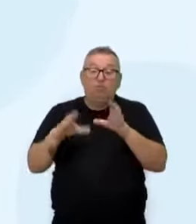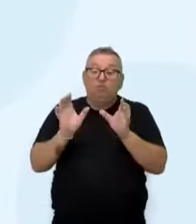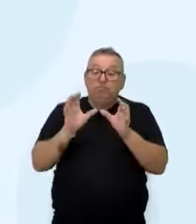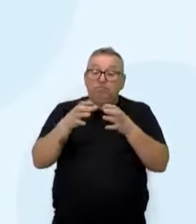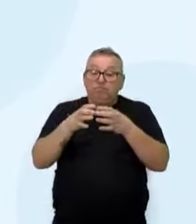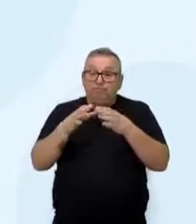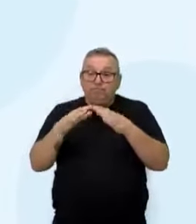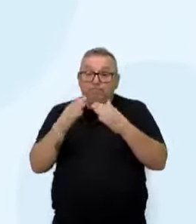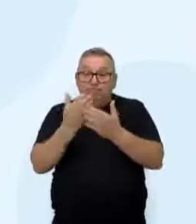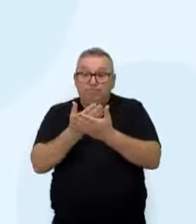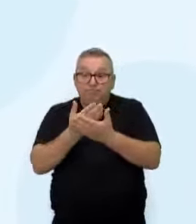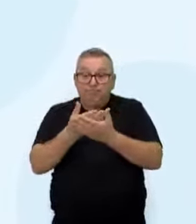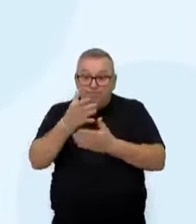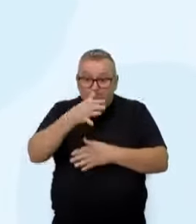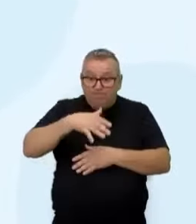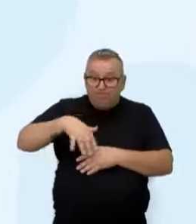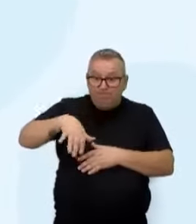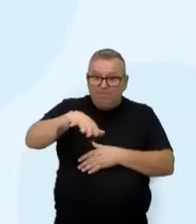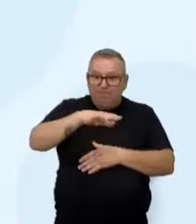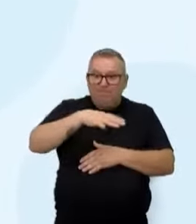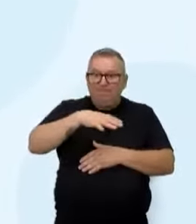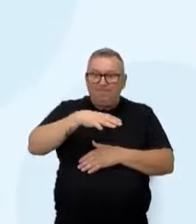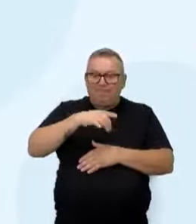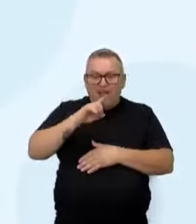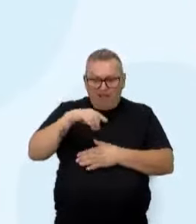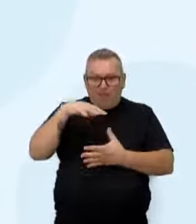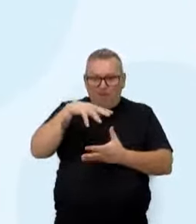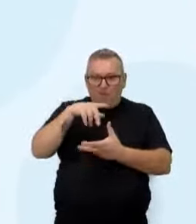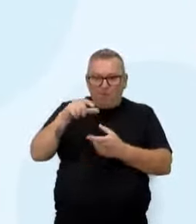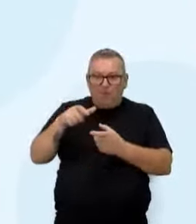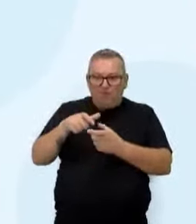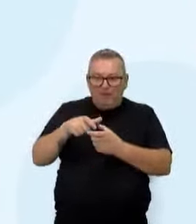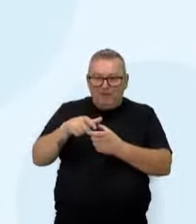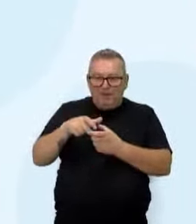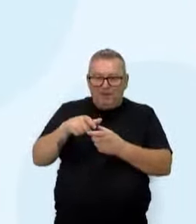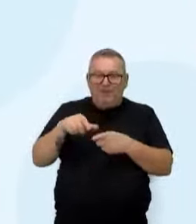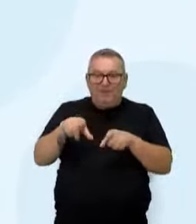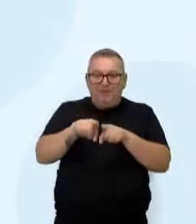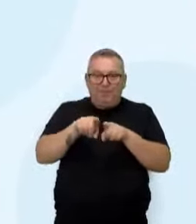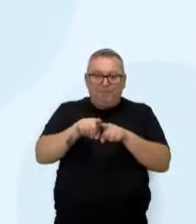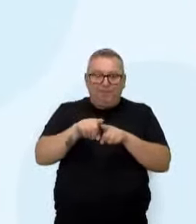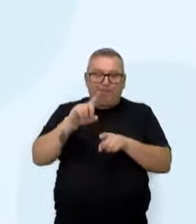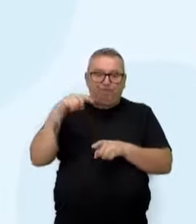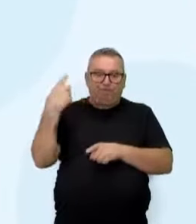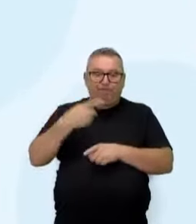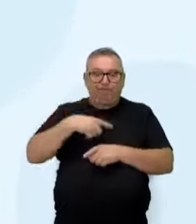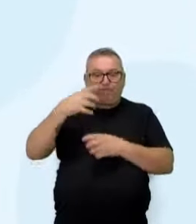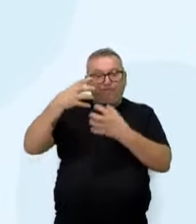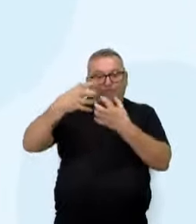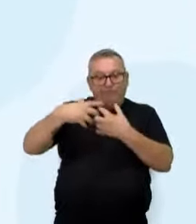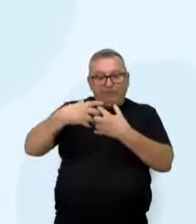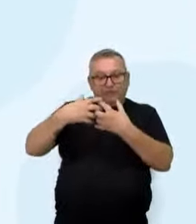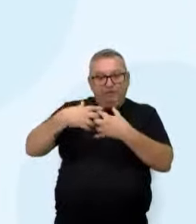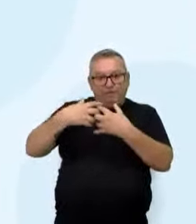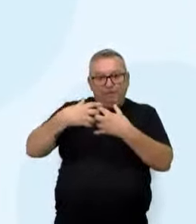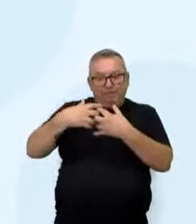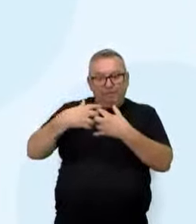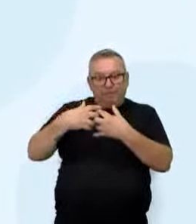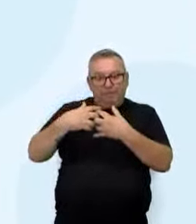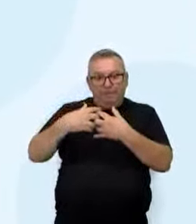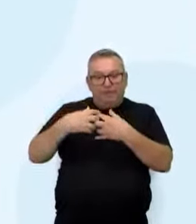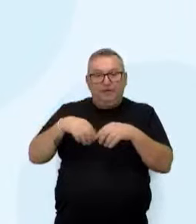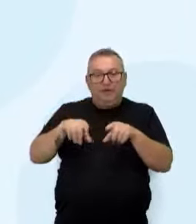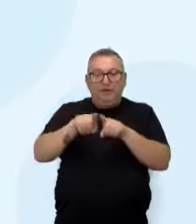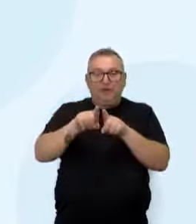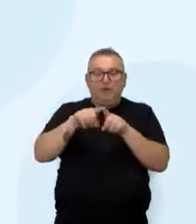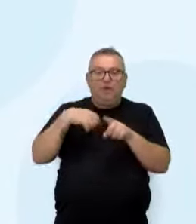comunidade escolar. Esse é o mundo, porque aí daqui ele vai ampliando. Então, essa nossa reflexão inicial,